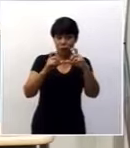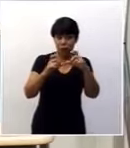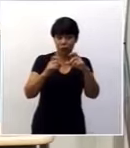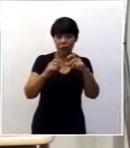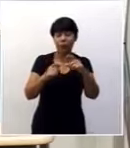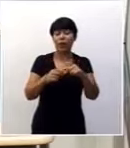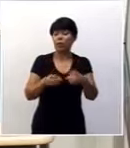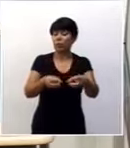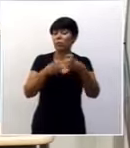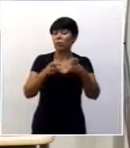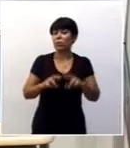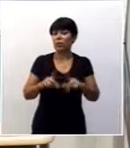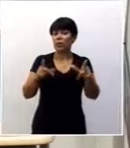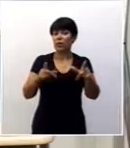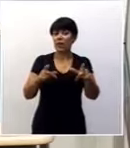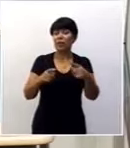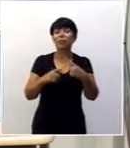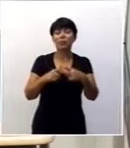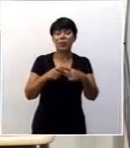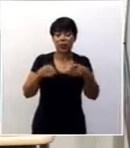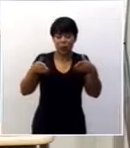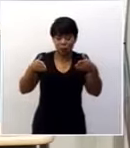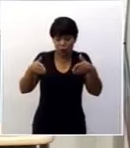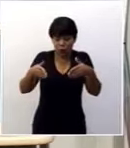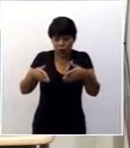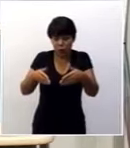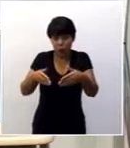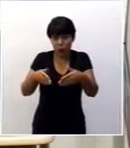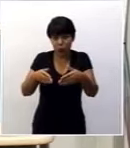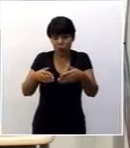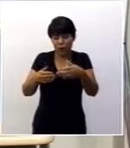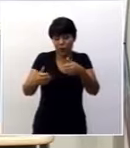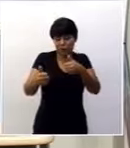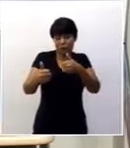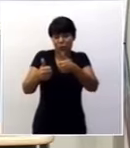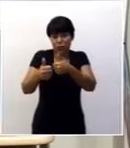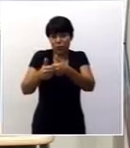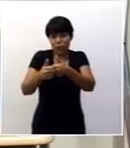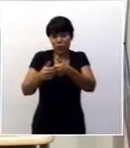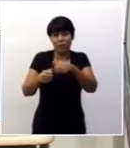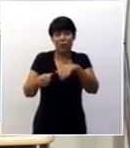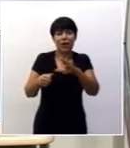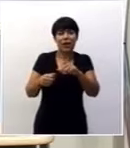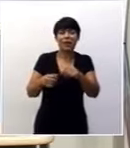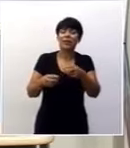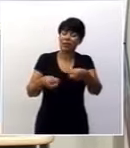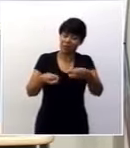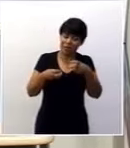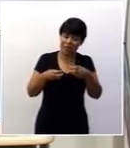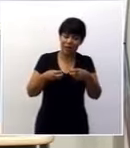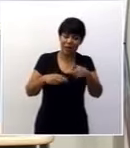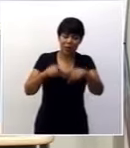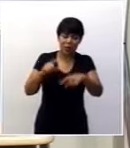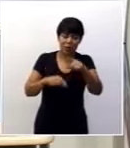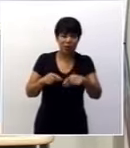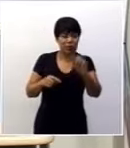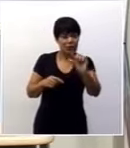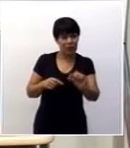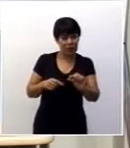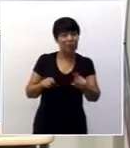perceber diferenças dentro da sala, né? Porque eu consigo observar objetos menores, né? Então, a resolução